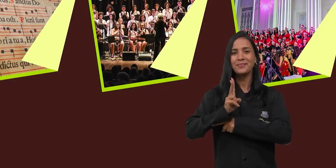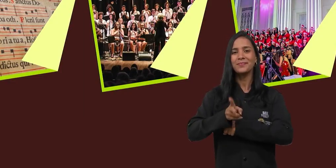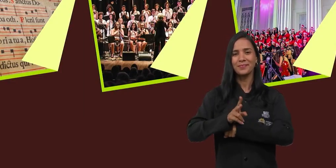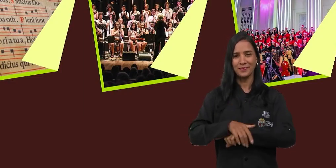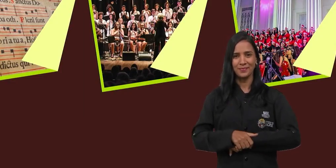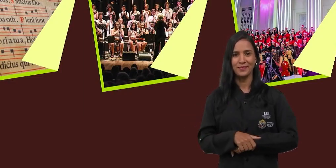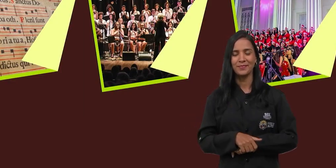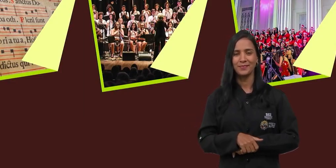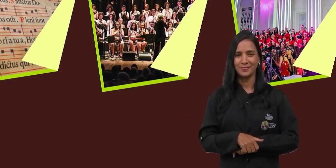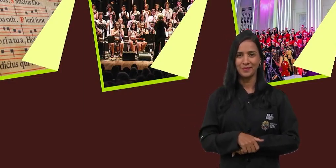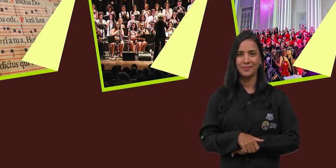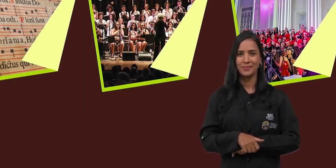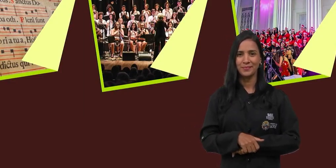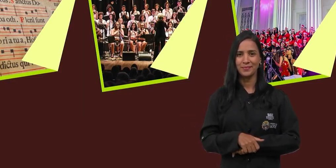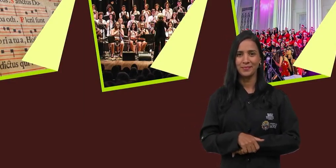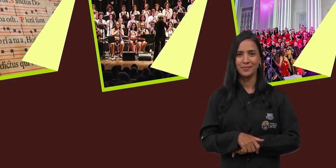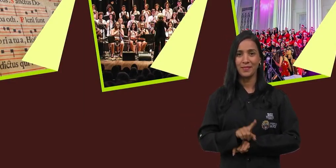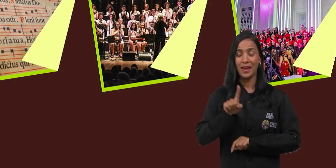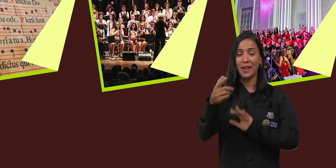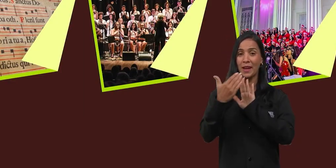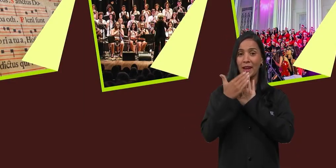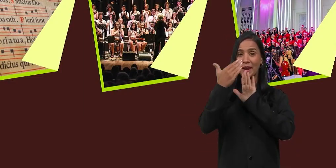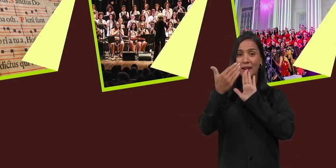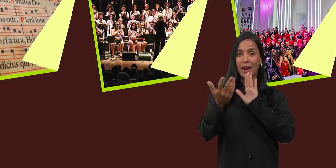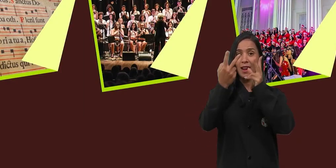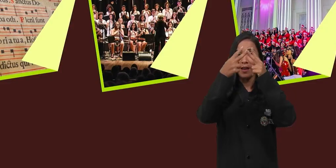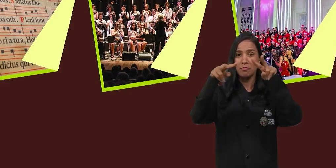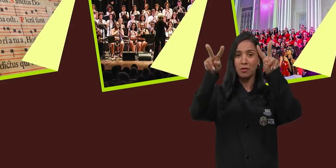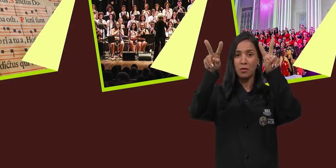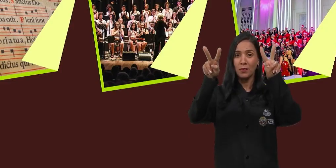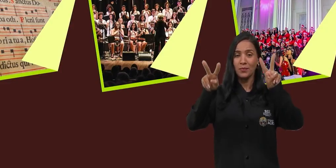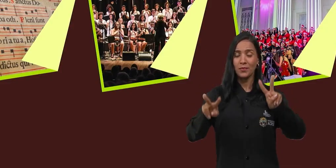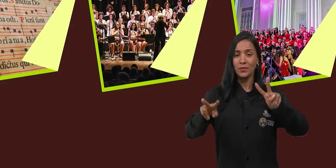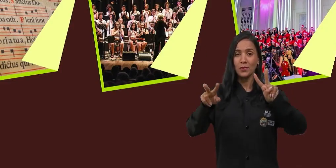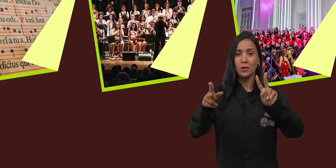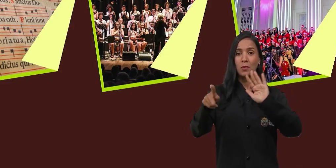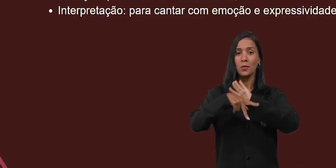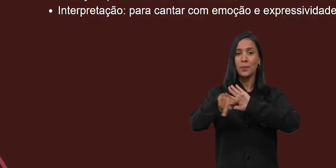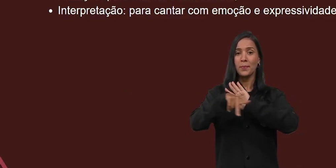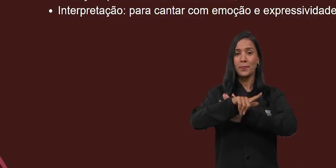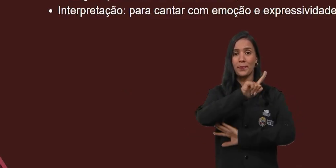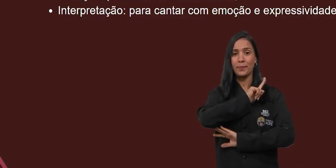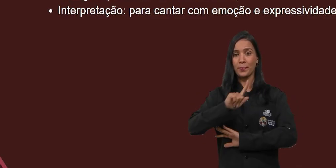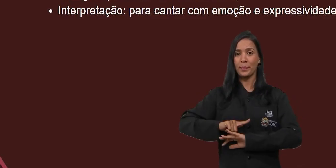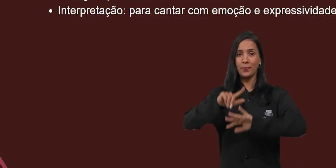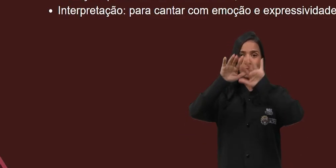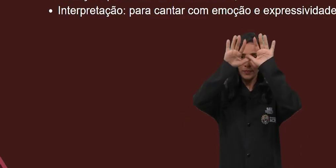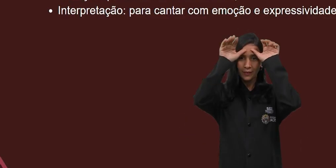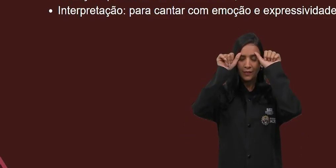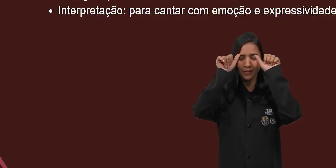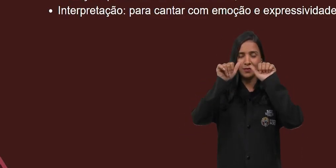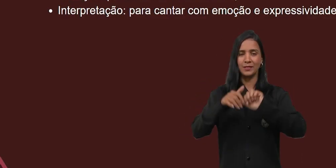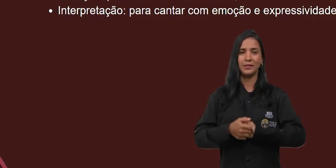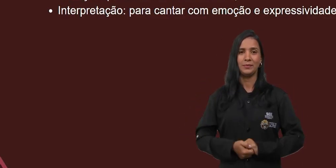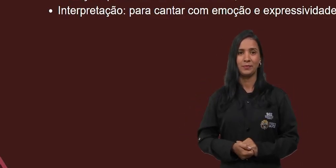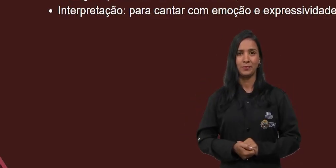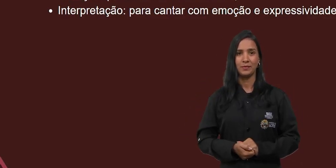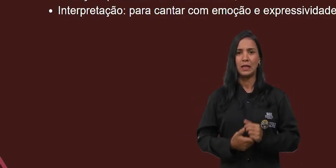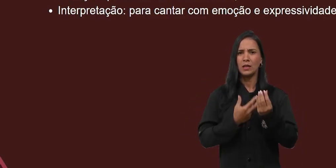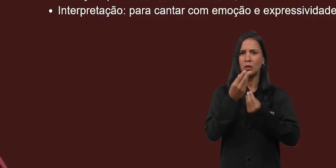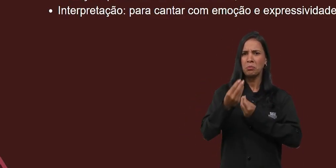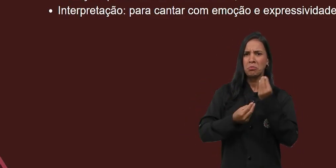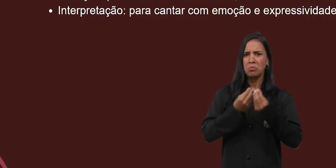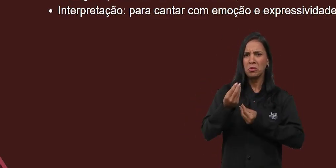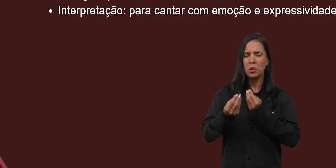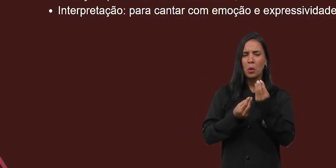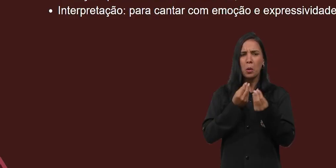a cantata de Natal em frente ao Palácio do Governo, toda uma programação de final de ano. E como que